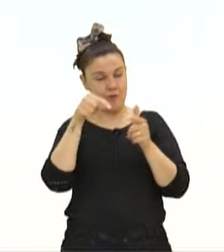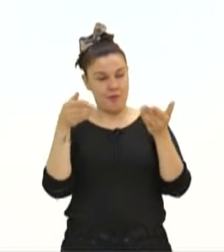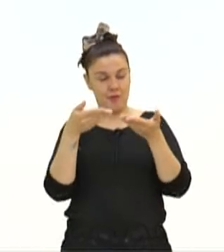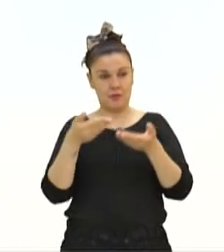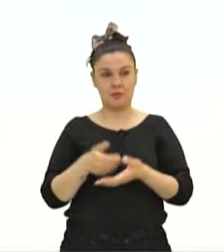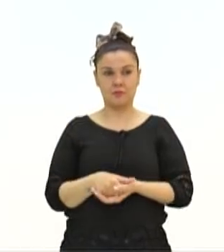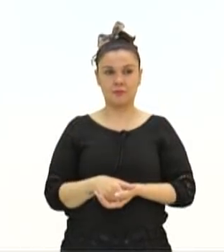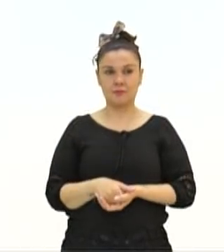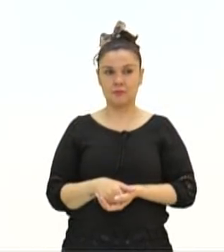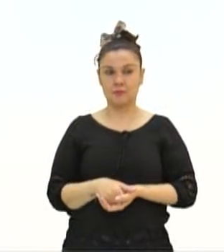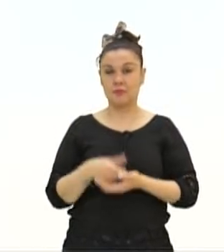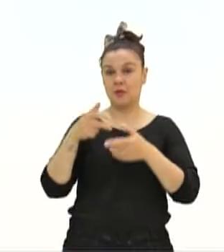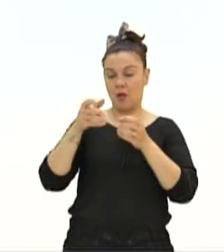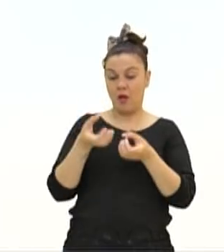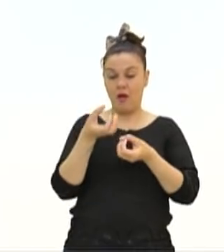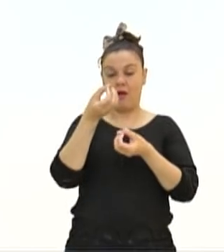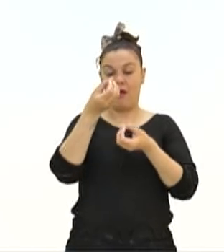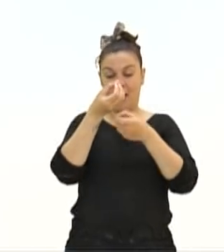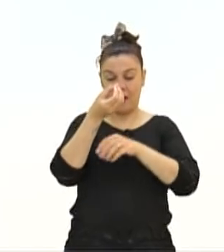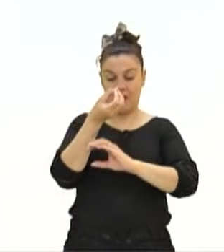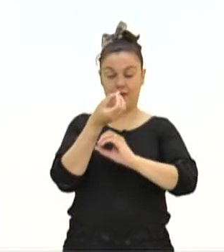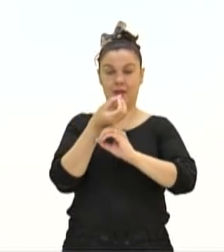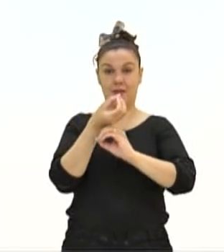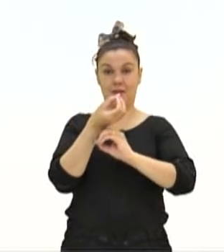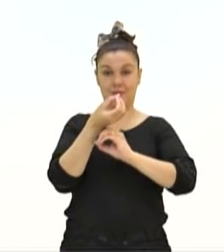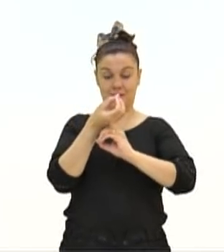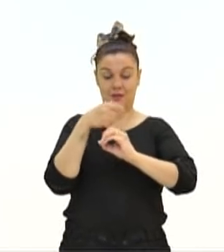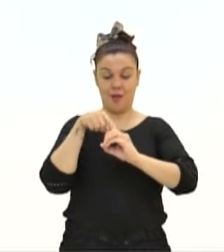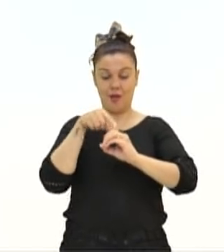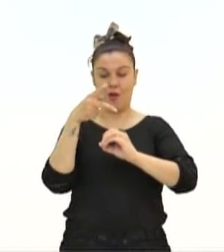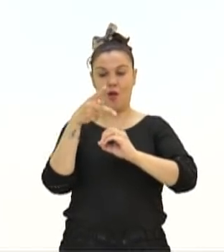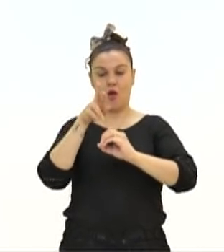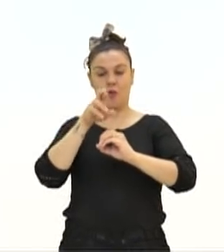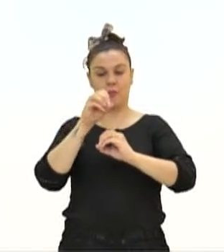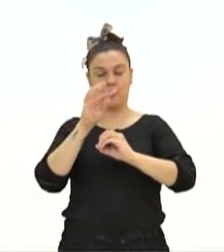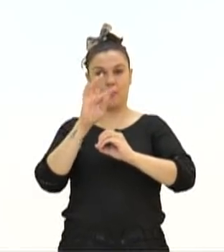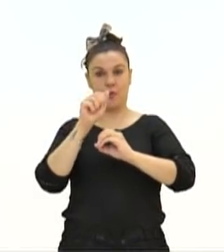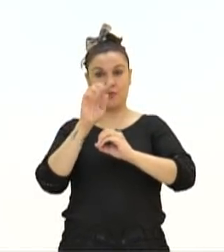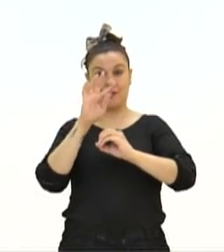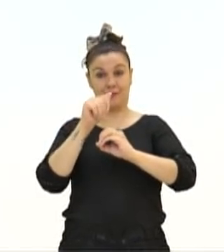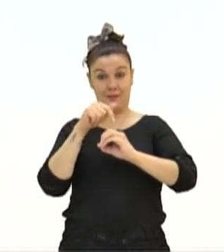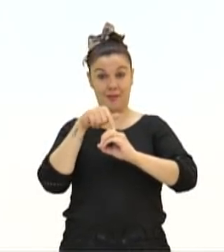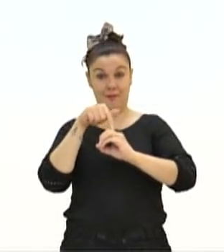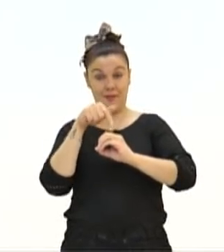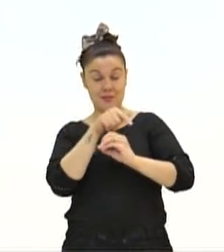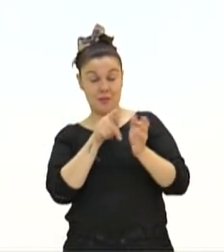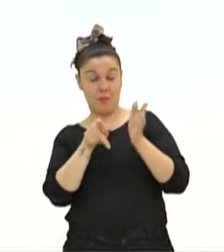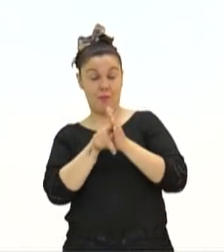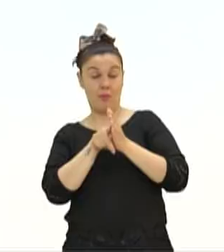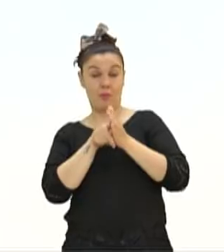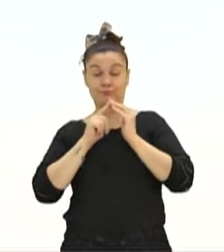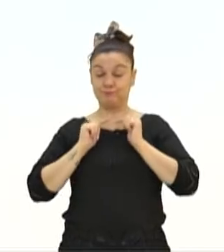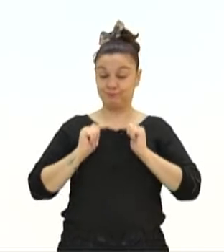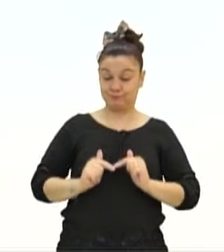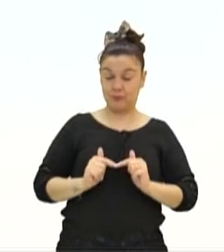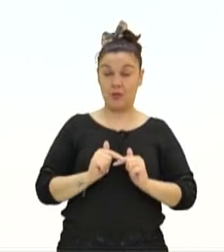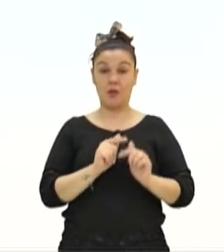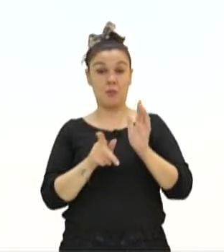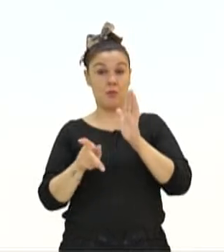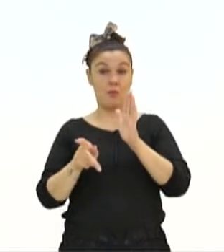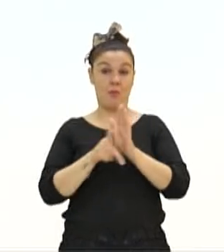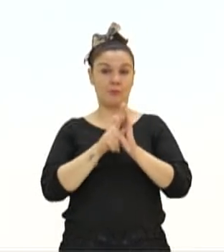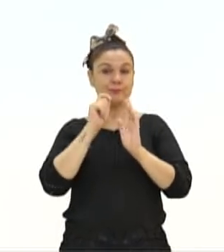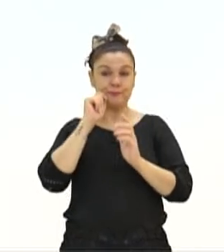pouco. Próstata é ela a glândula que produz essa secreção, que neutraliza a acidez vaginal,